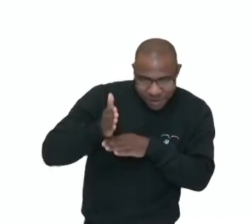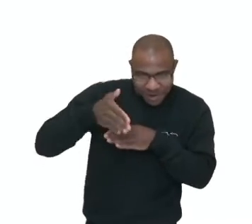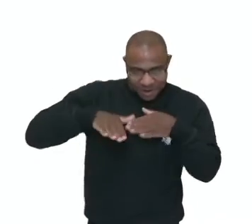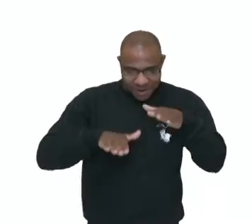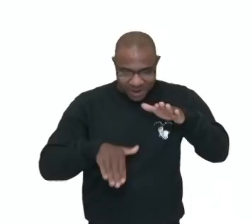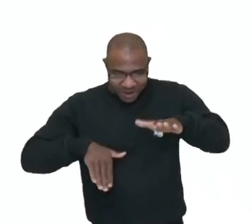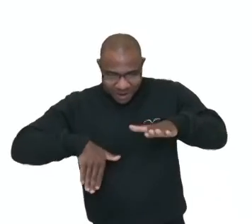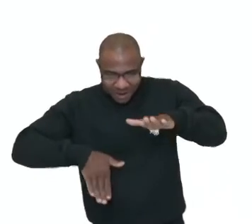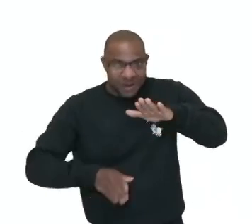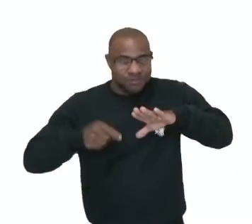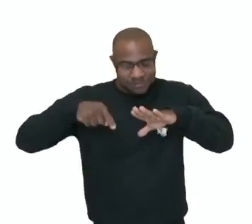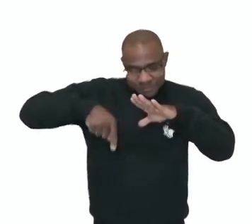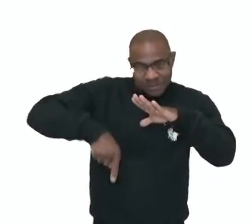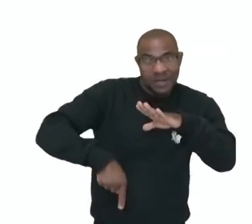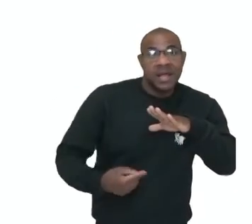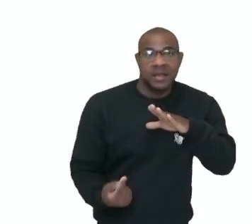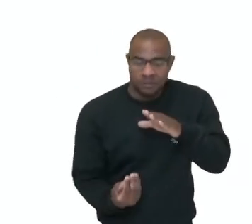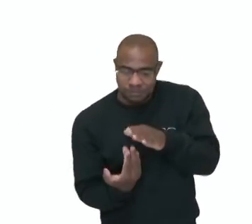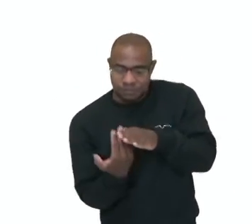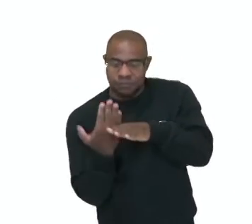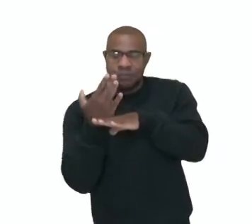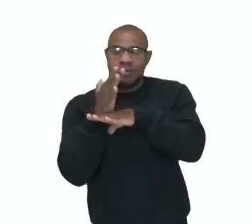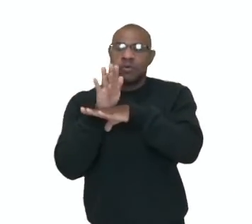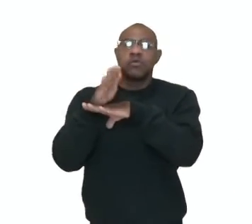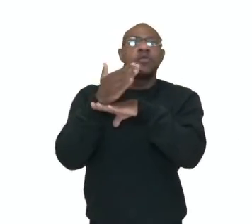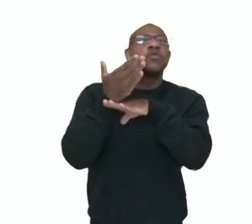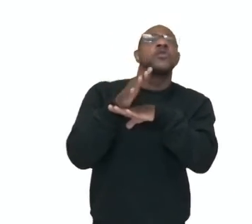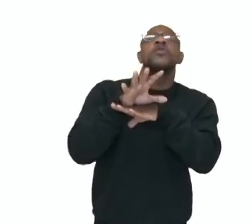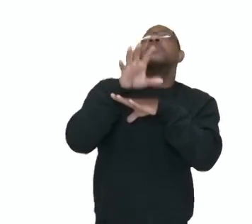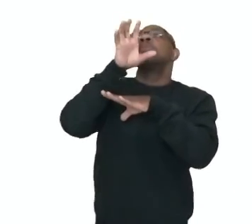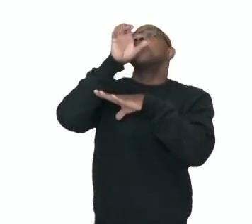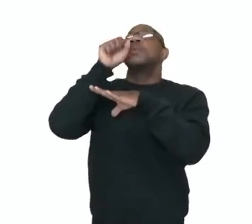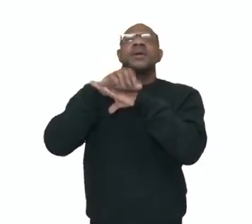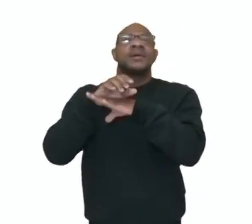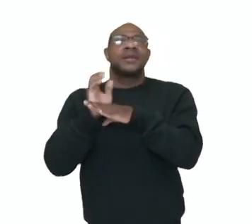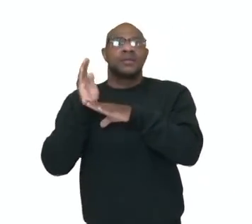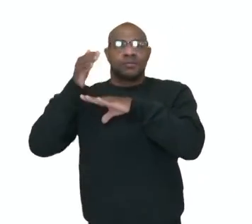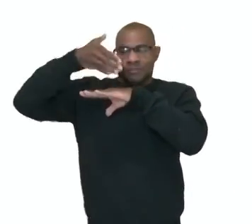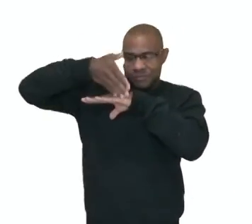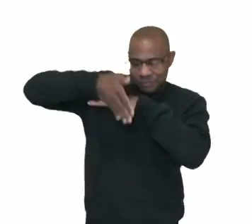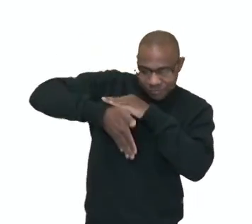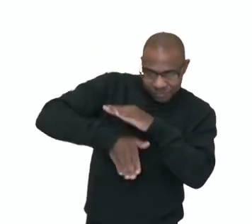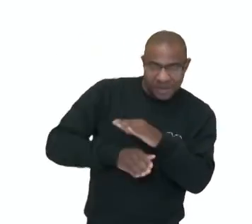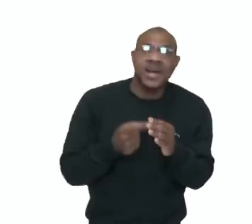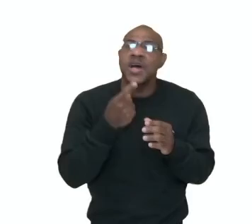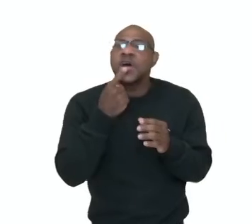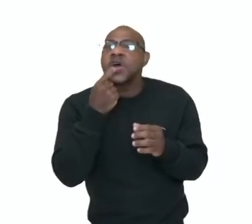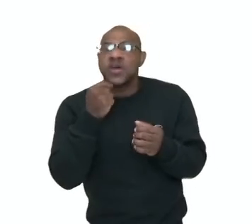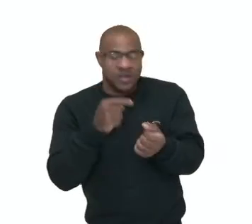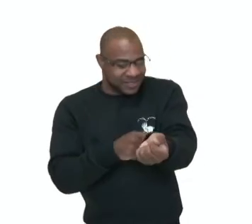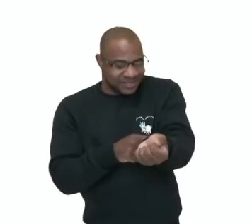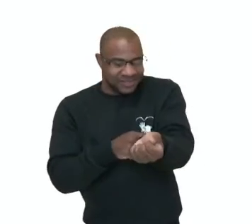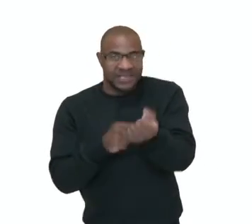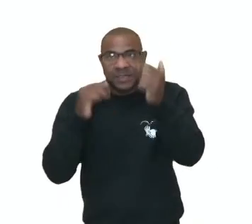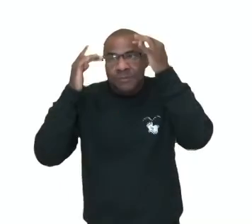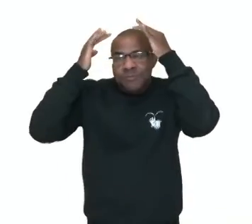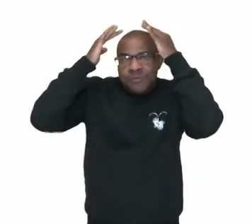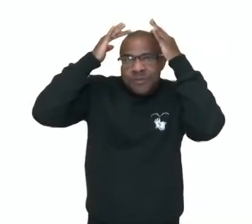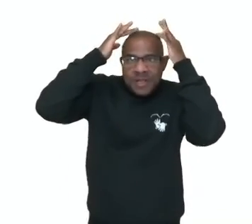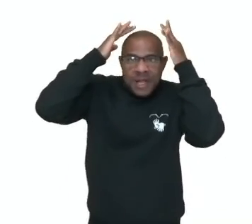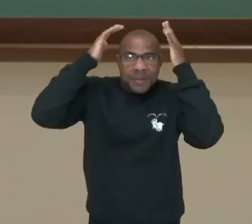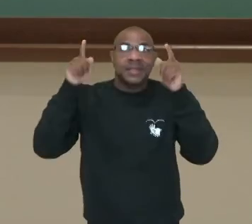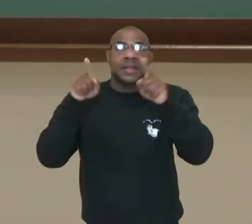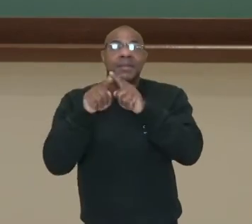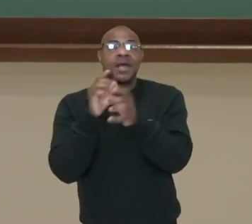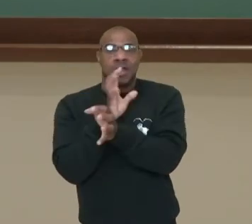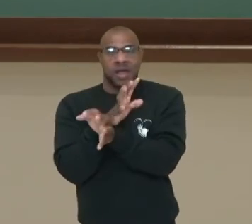para a superfície para respirar. Então, quando eles mergulham, eles são capazes de redirecionar, né, esse sangue para o cérebro, coração e músculos esqueléticos. Isso